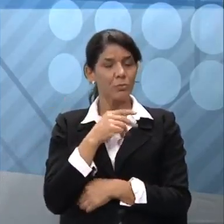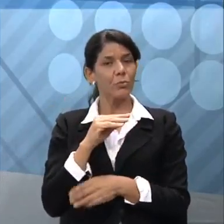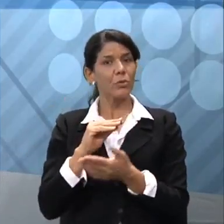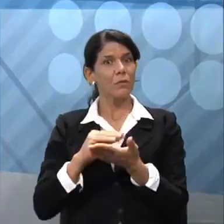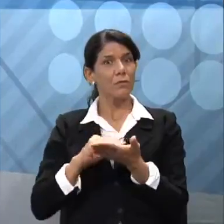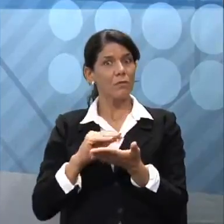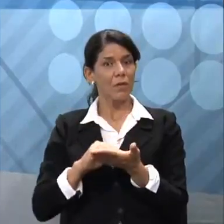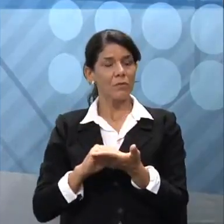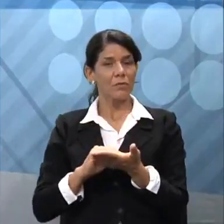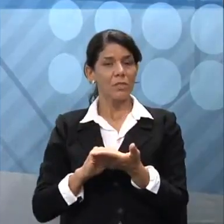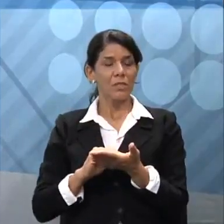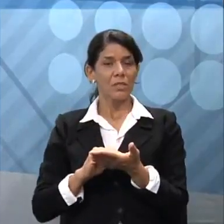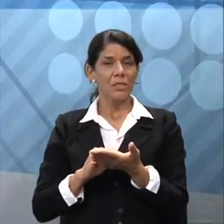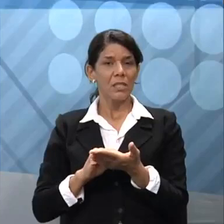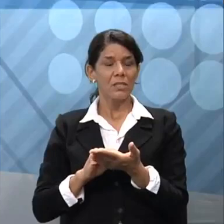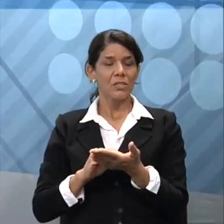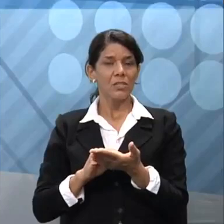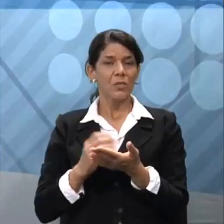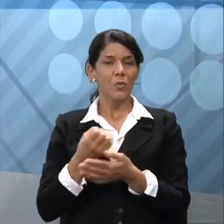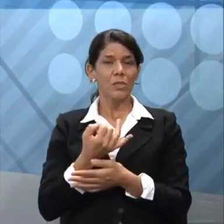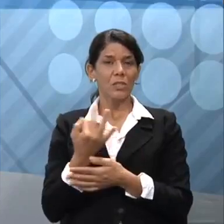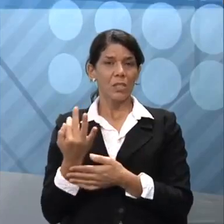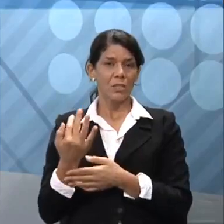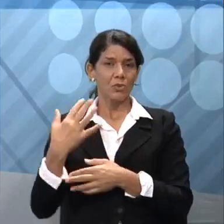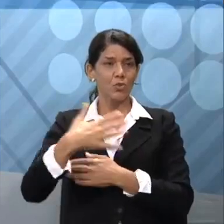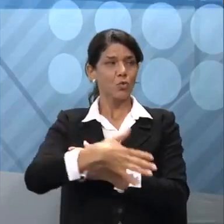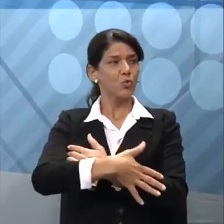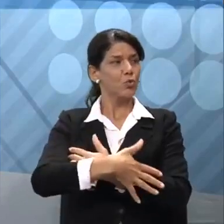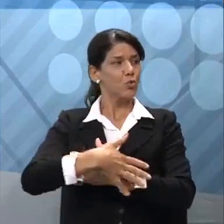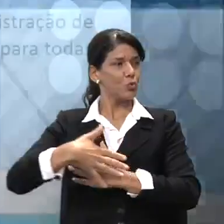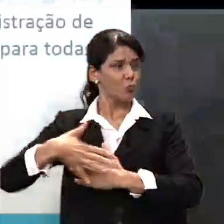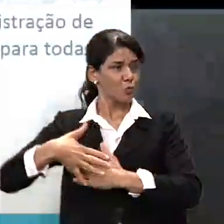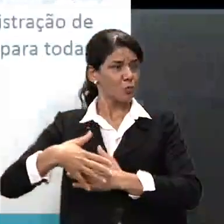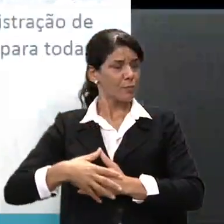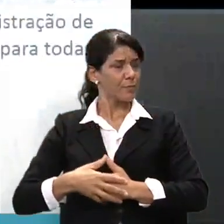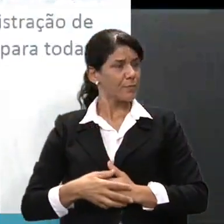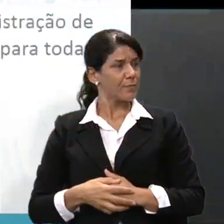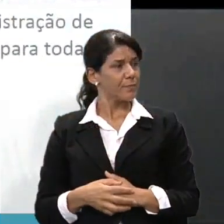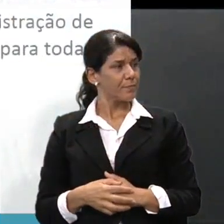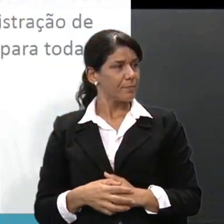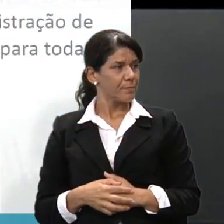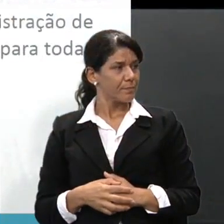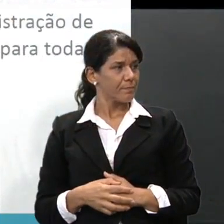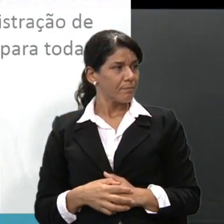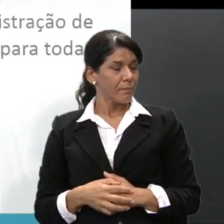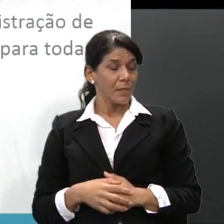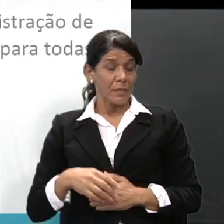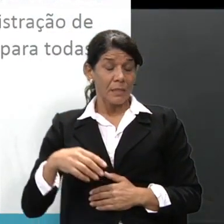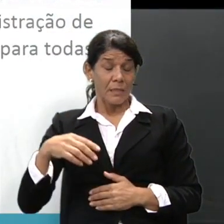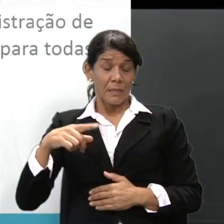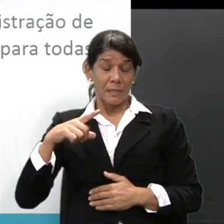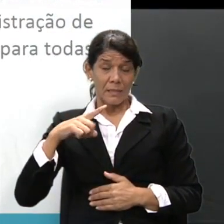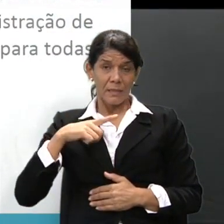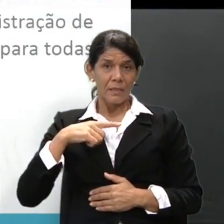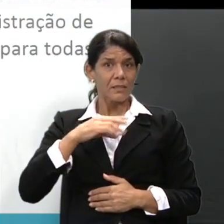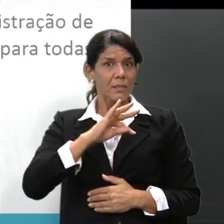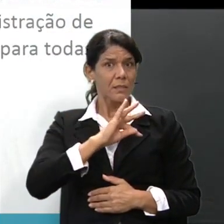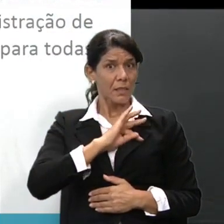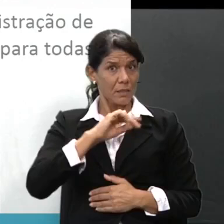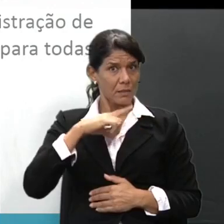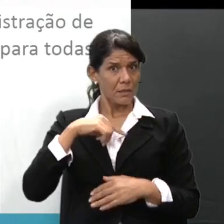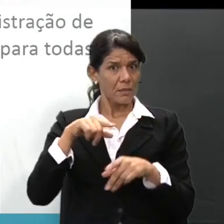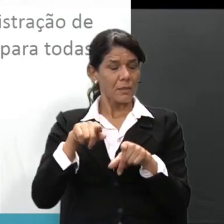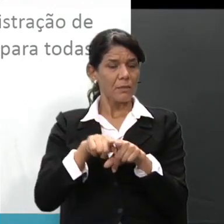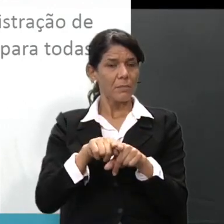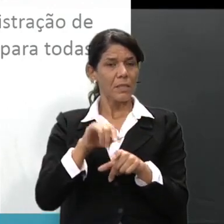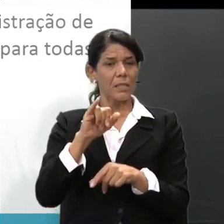falta, então, de volume muscular. Vamos de volta ao quadro. Além dessa técnica, nós temos a técnica